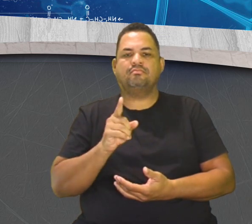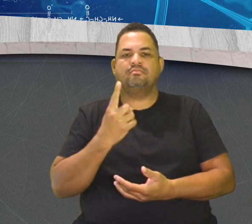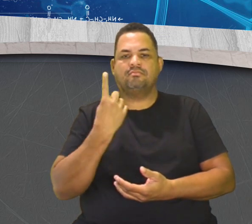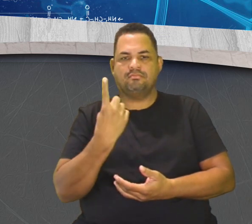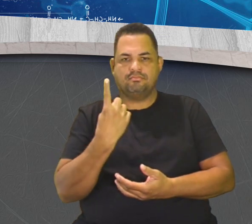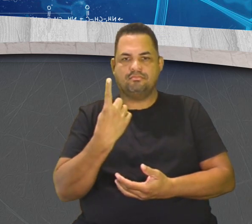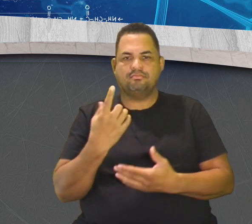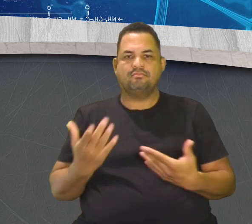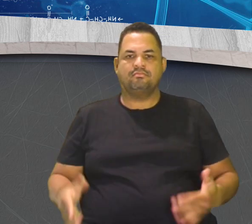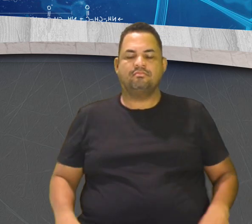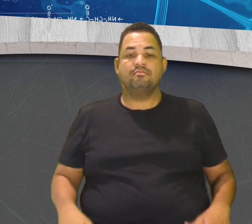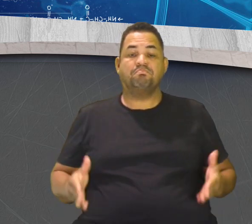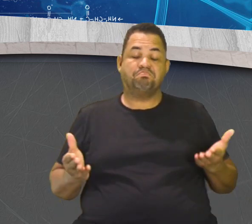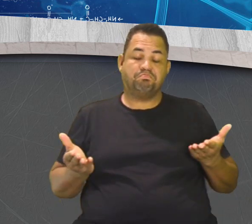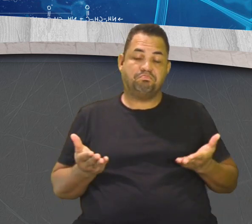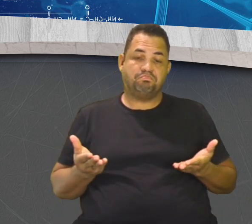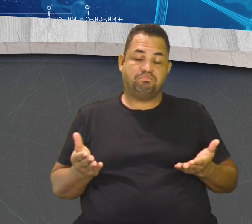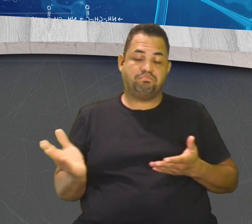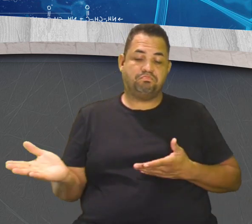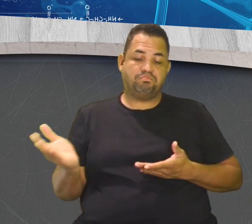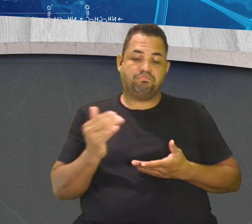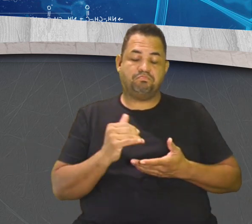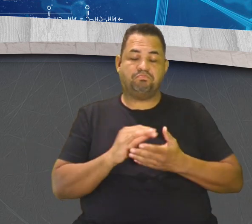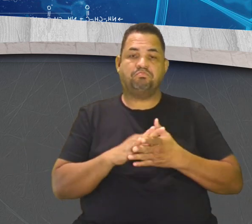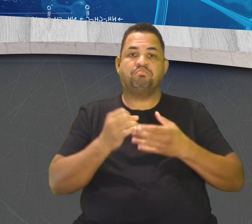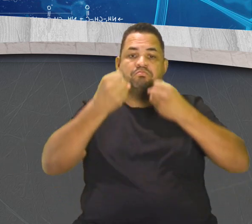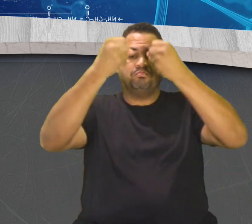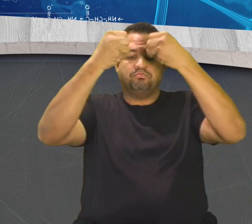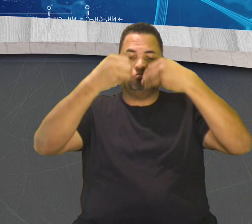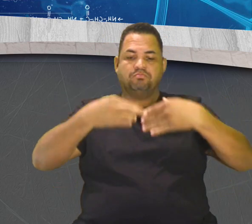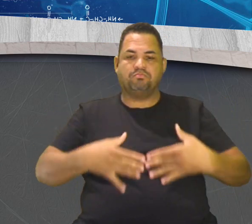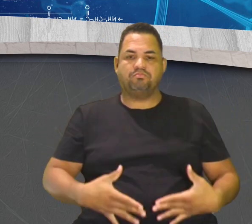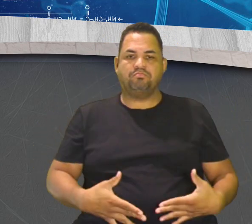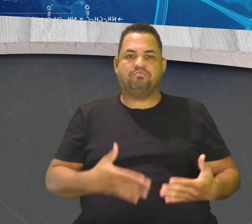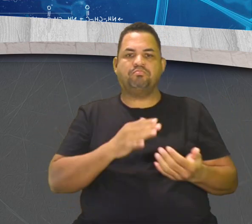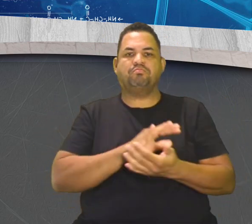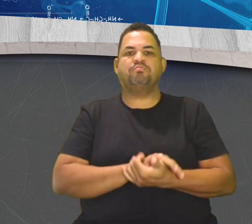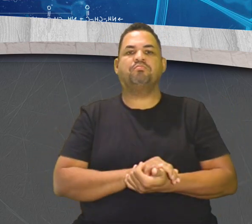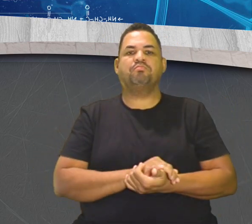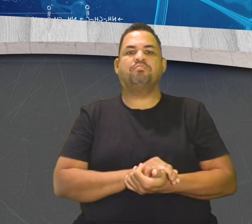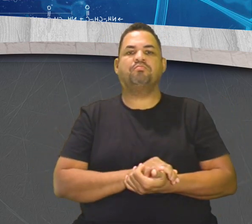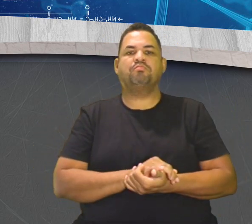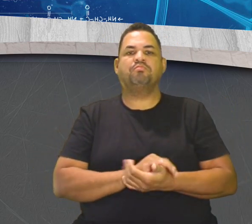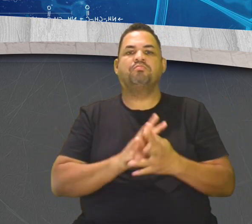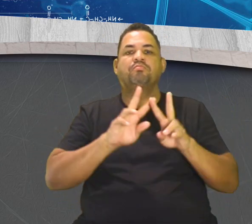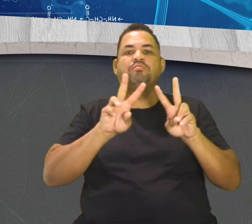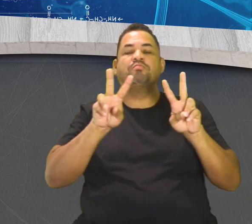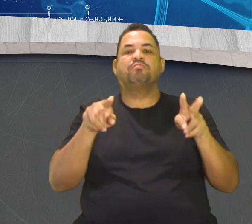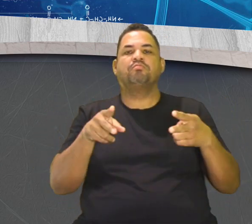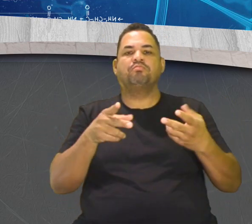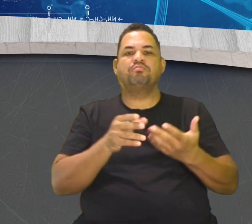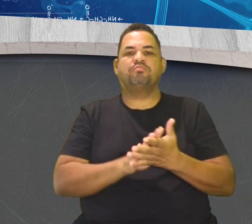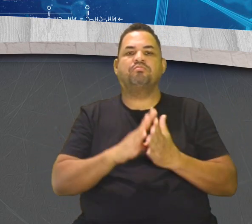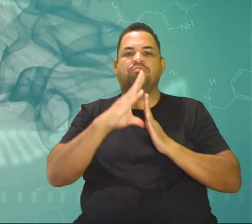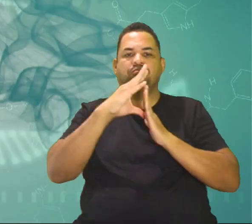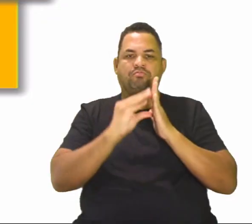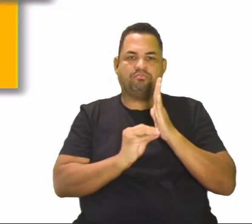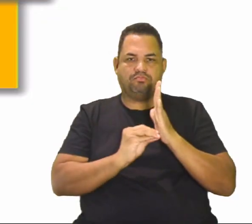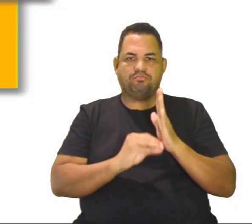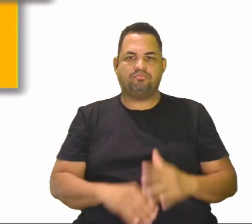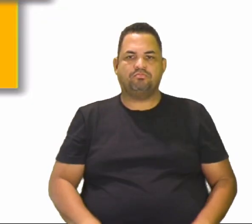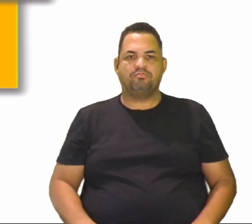41. Então, vamos abordar nesta aula os seguintes conteúdos. Olha